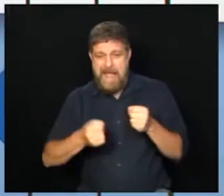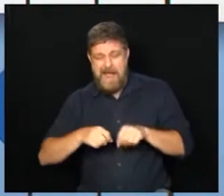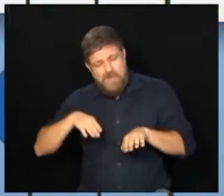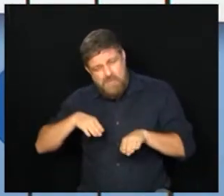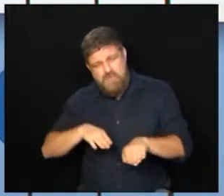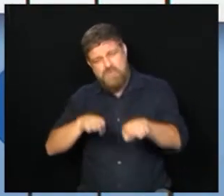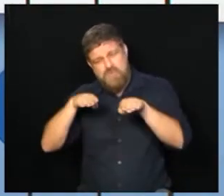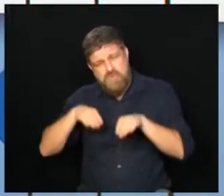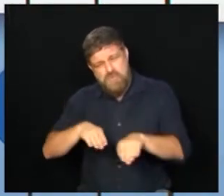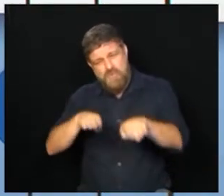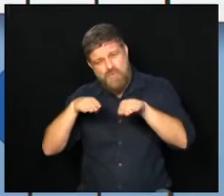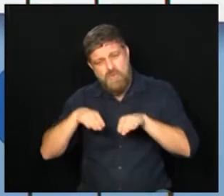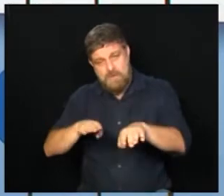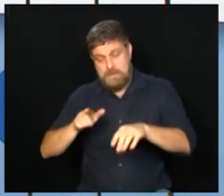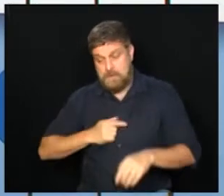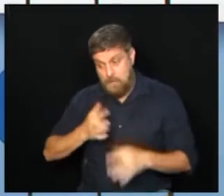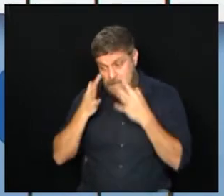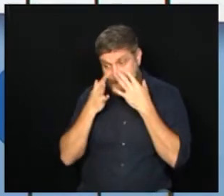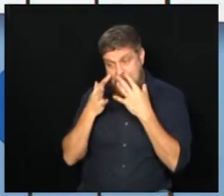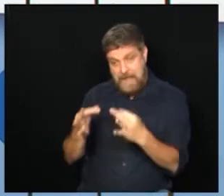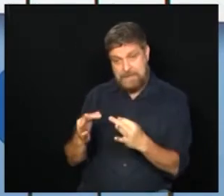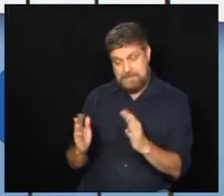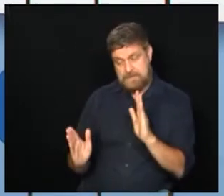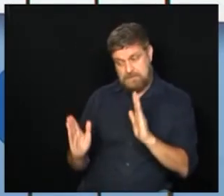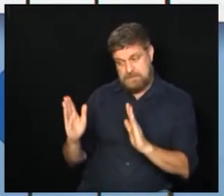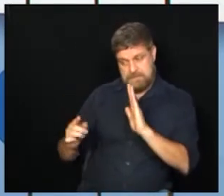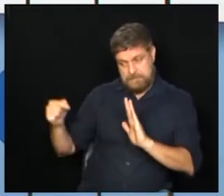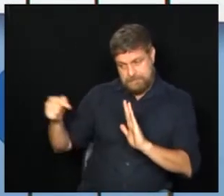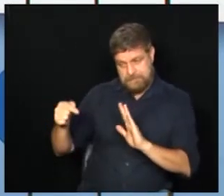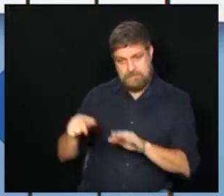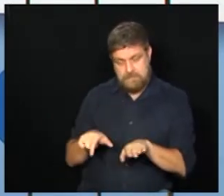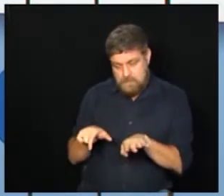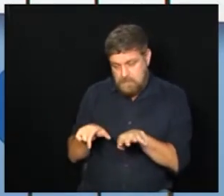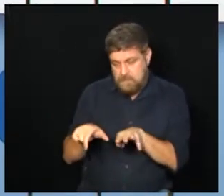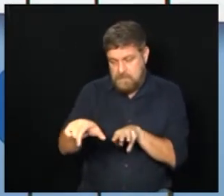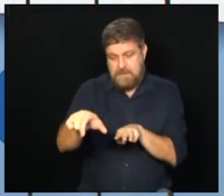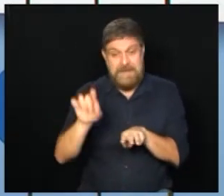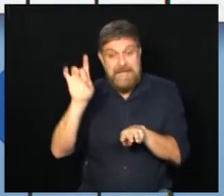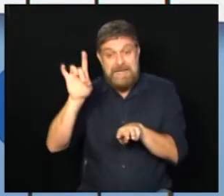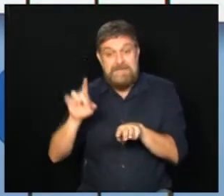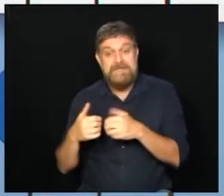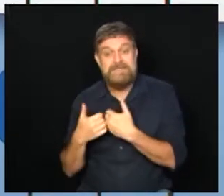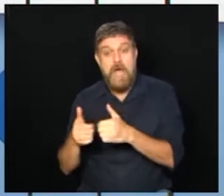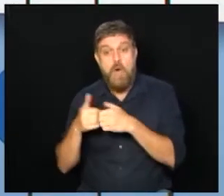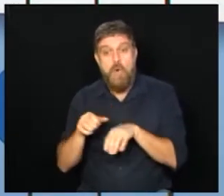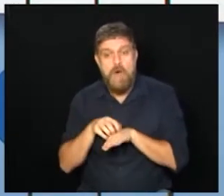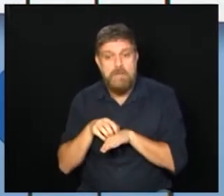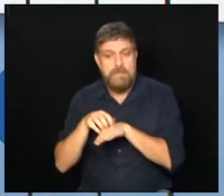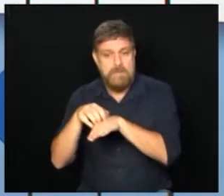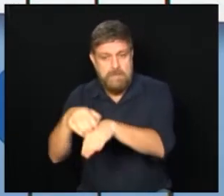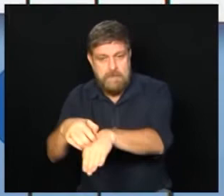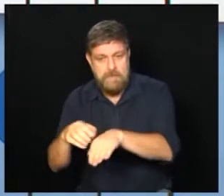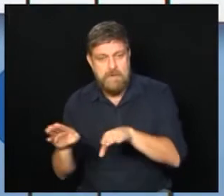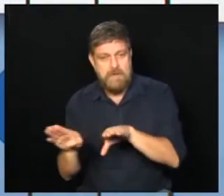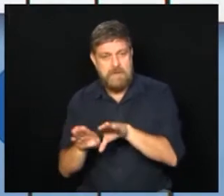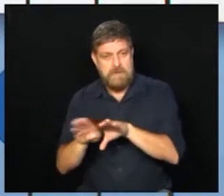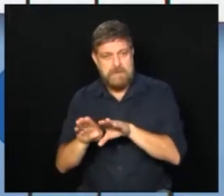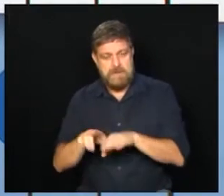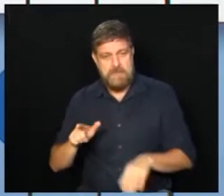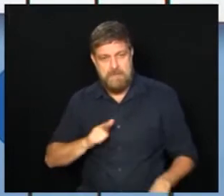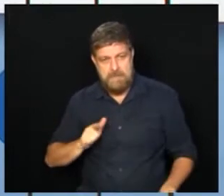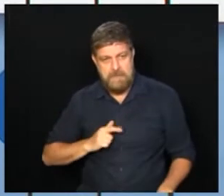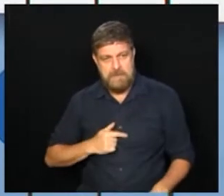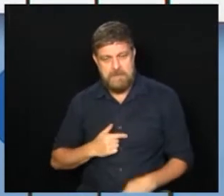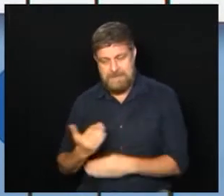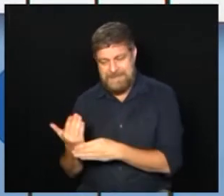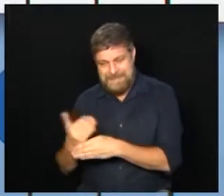preste atenção nesses trechos que a gente tem faixas exclusivas para ônibus e também para